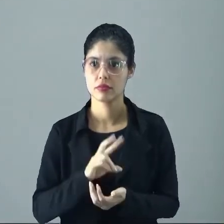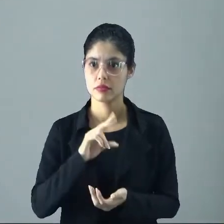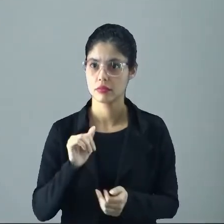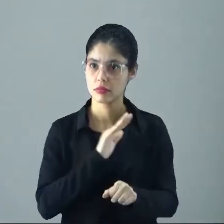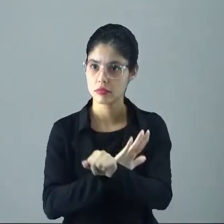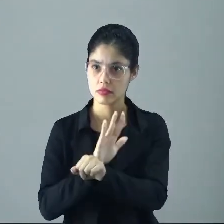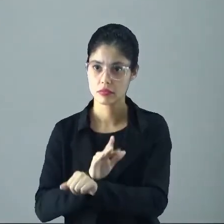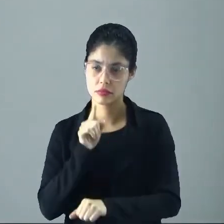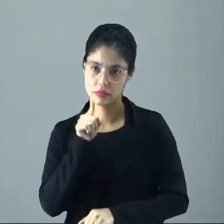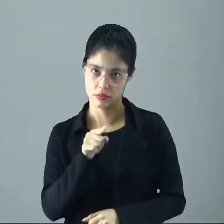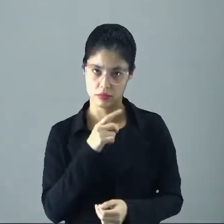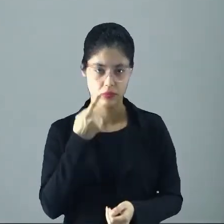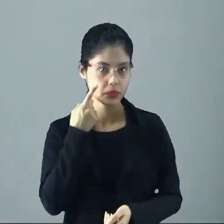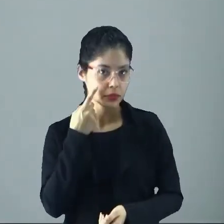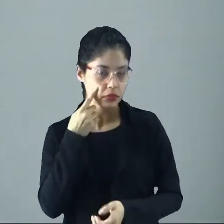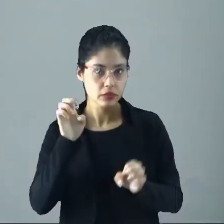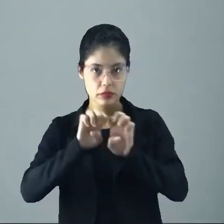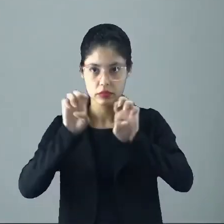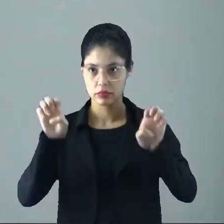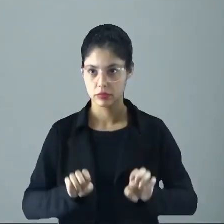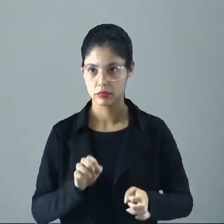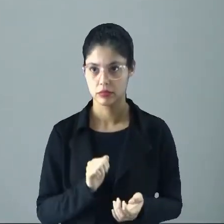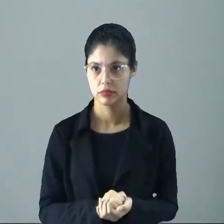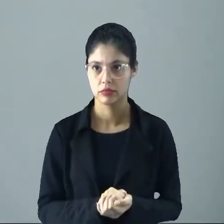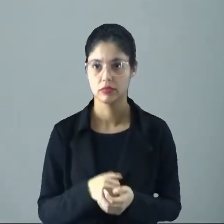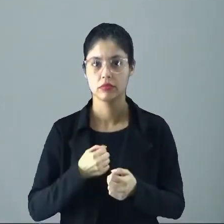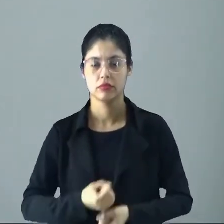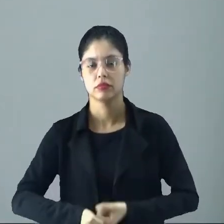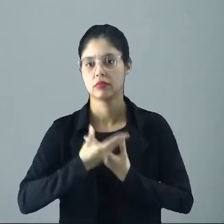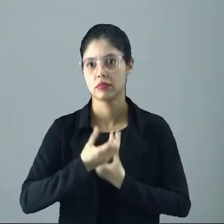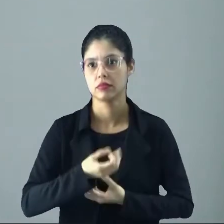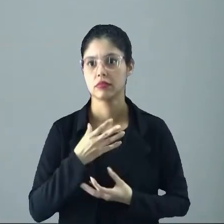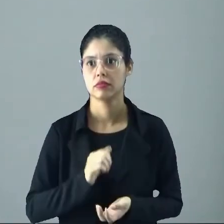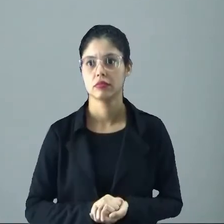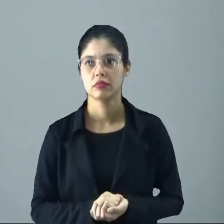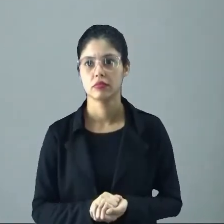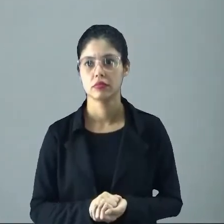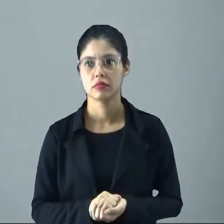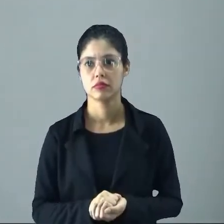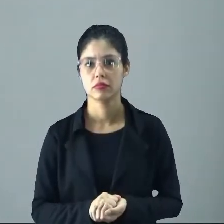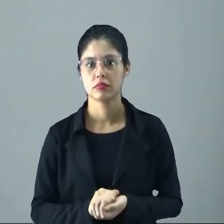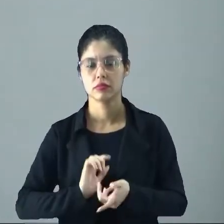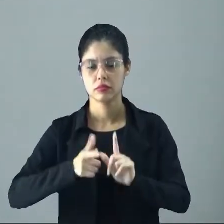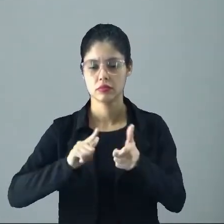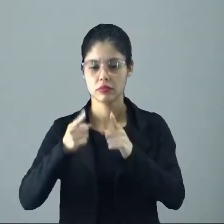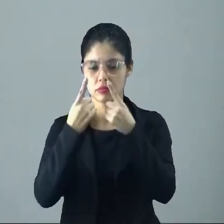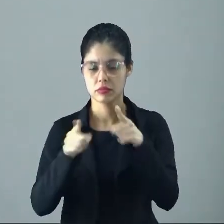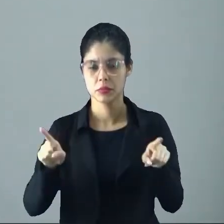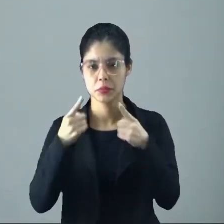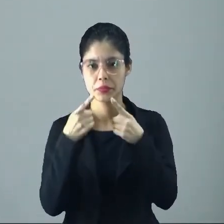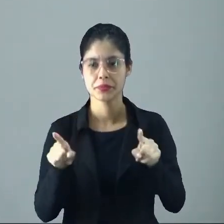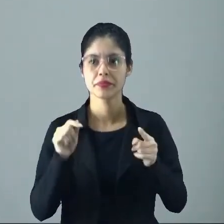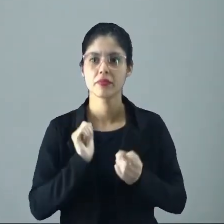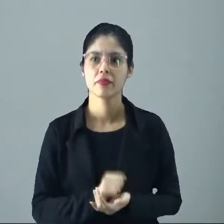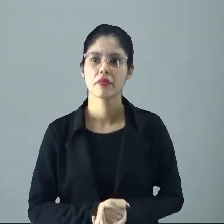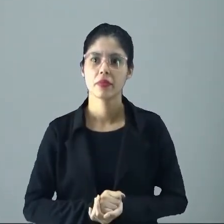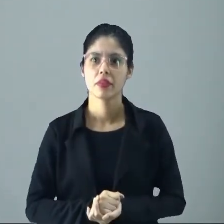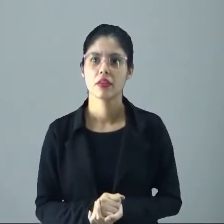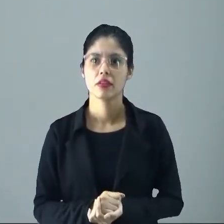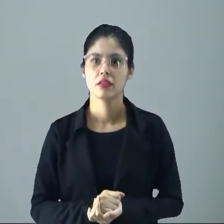vai ajudar muito. Você olha assim a estrutura, é um poema, é uma letra de uma música,